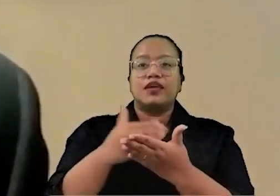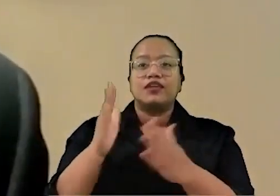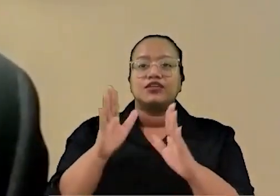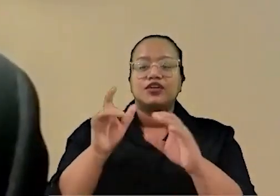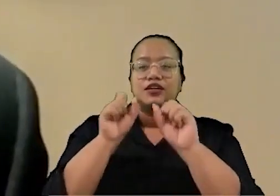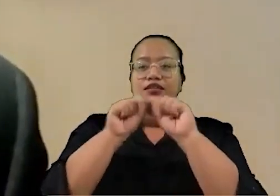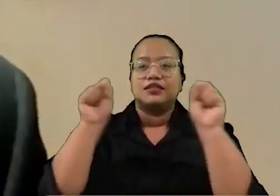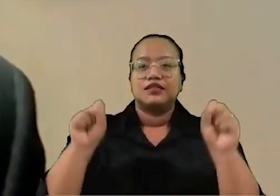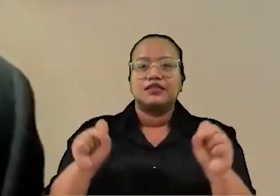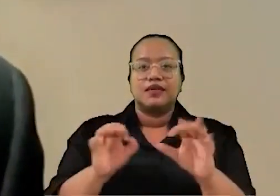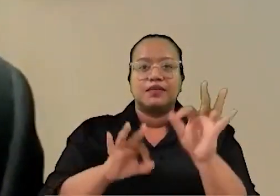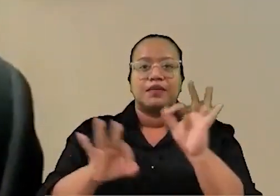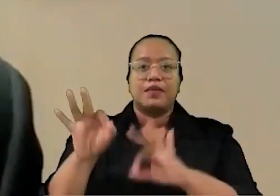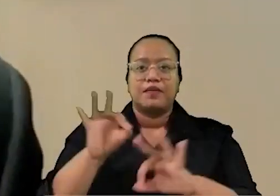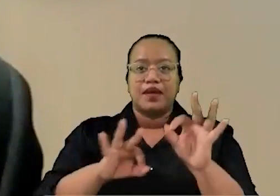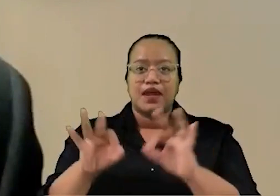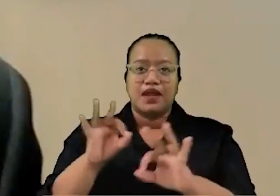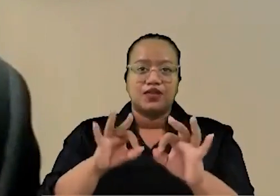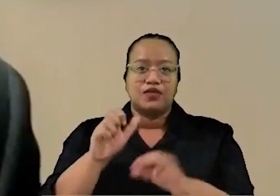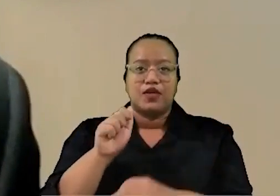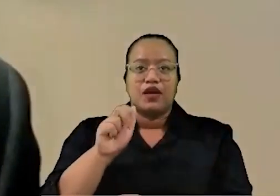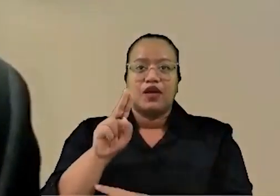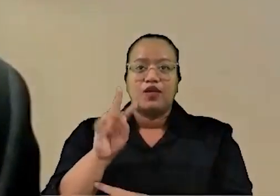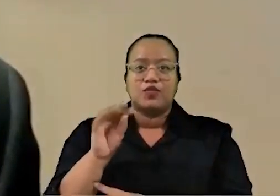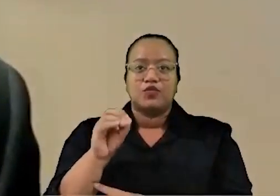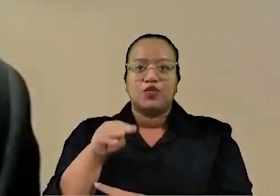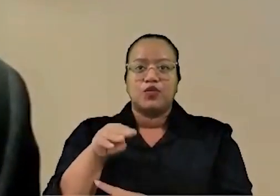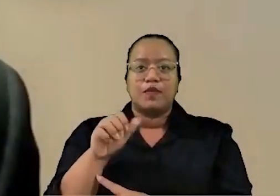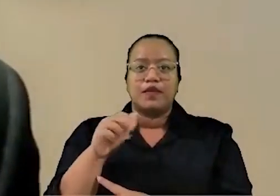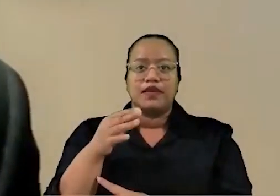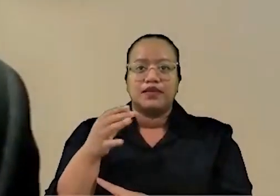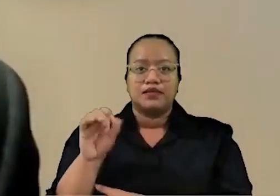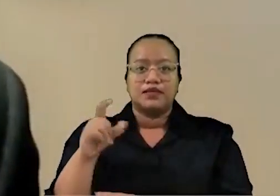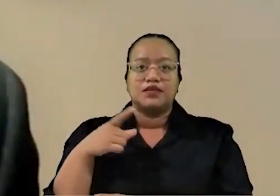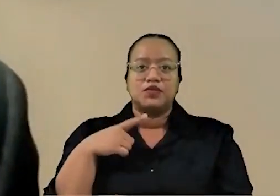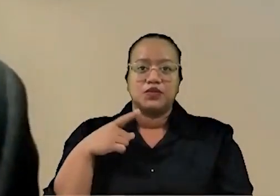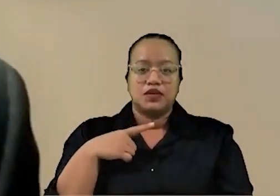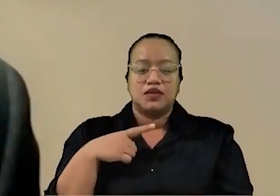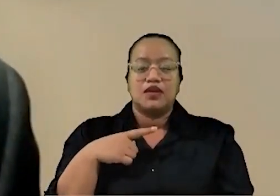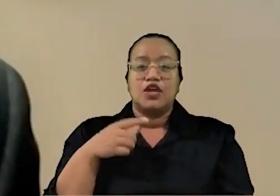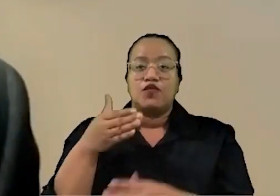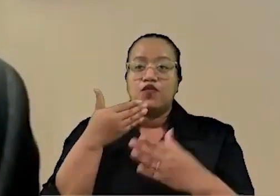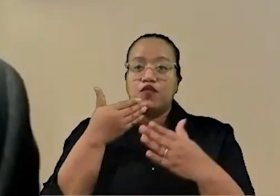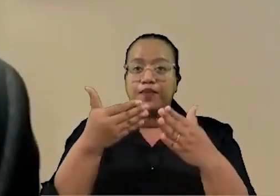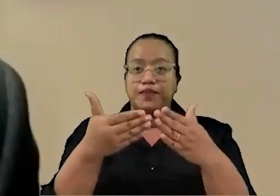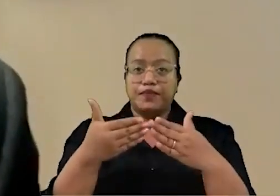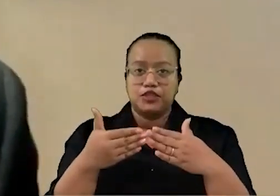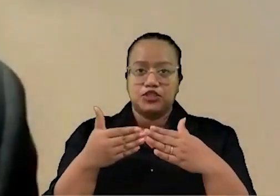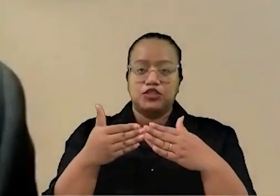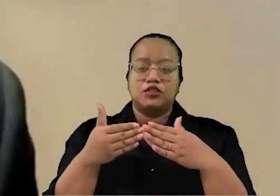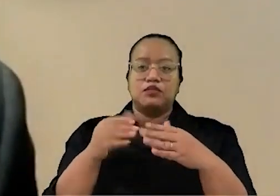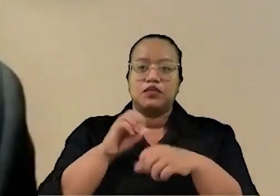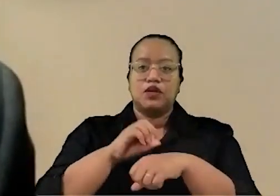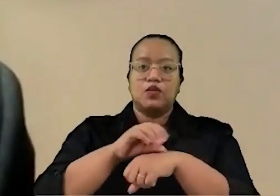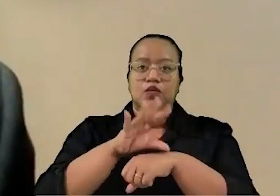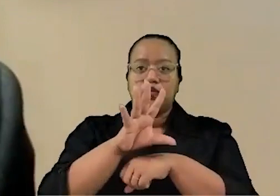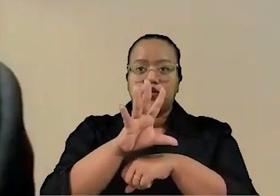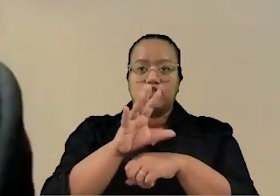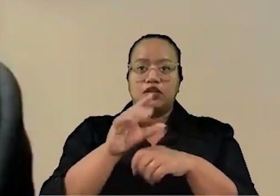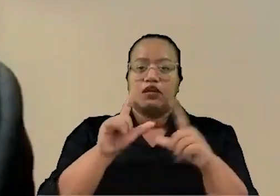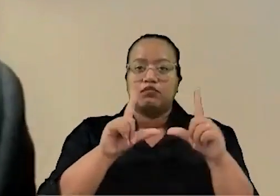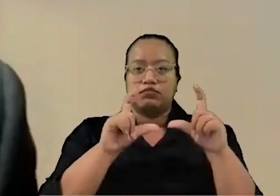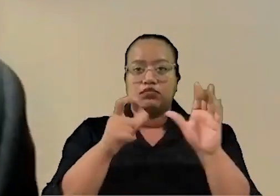eu vou pedir licença para vocês para compartilhar minha tela e mostrar um pouquinho para vocês, um pouquinho a fundo, vamos dizer